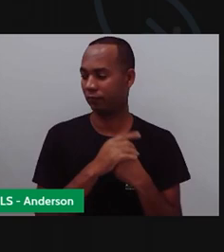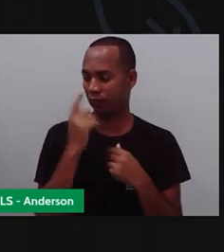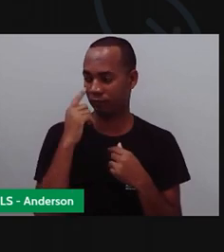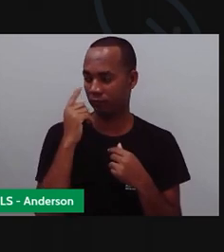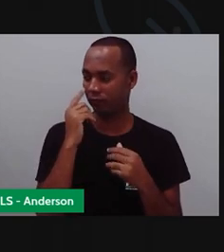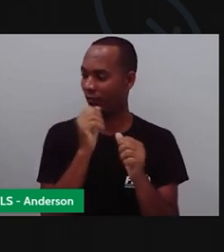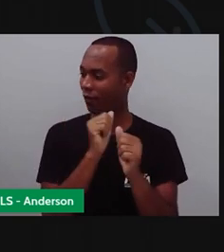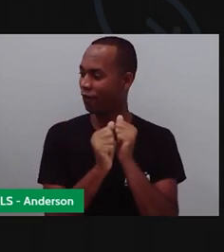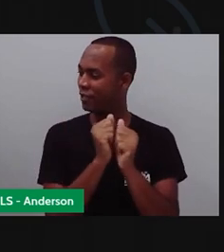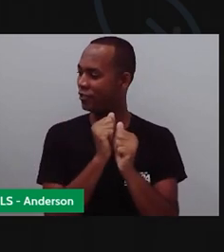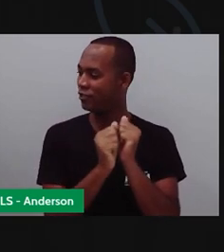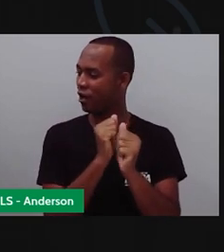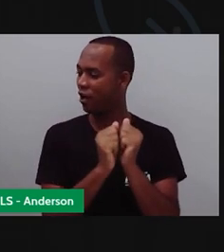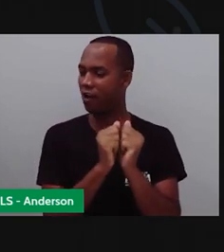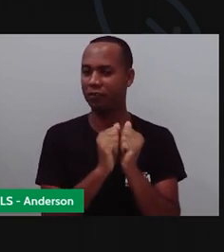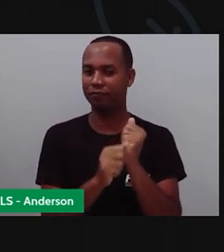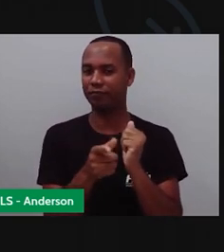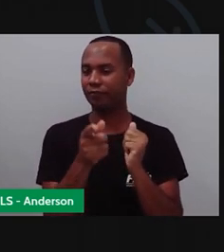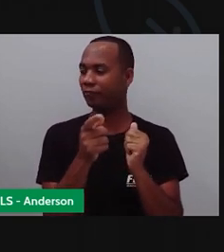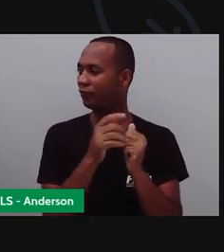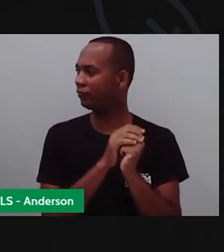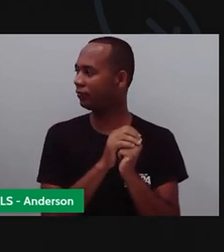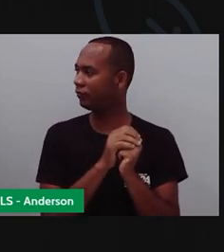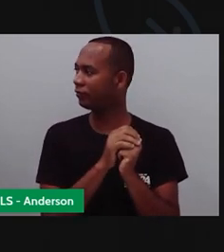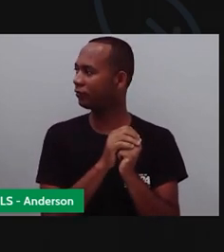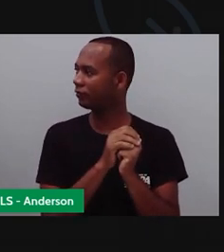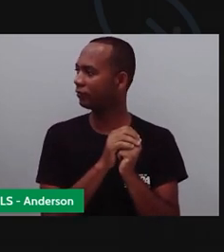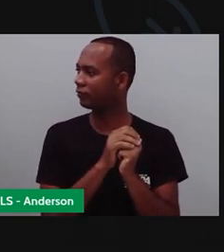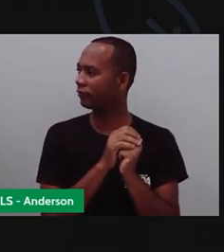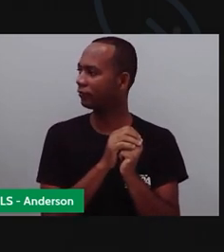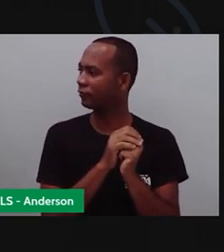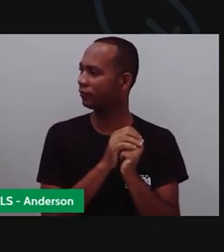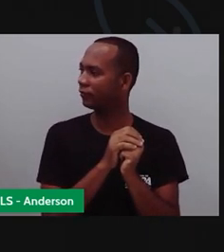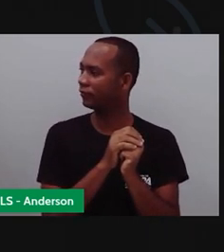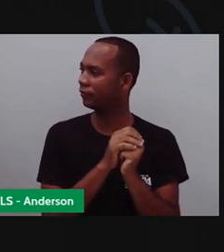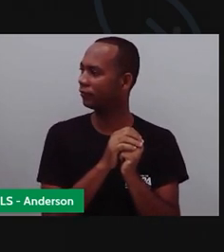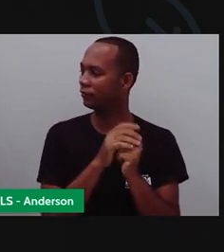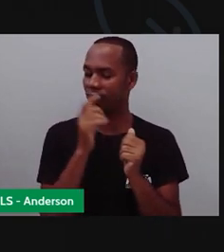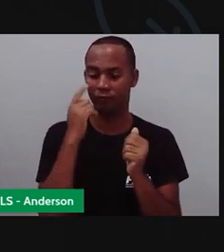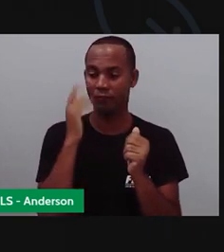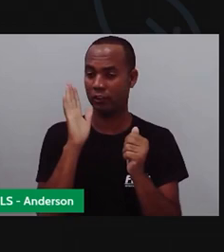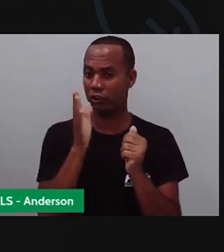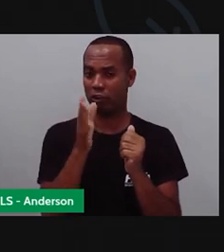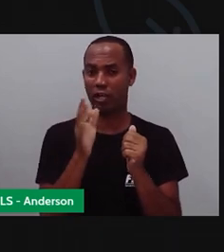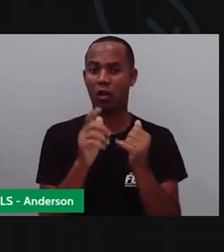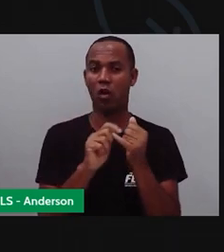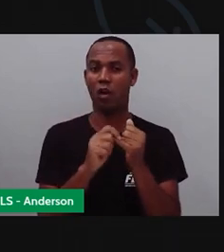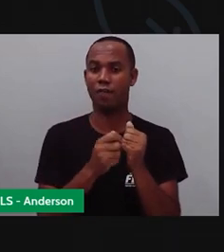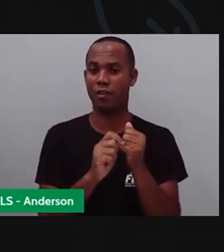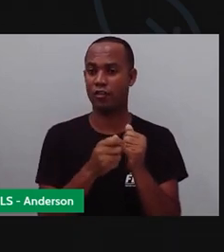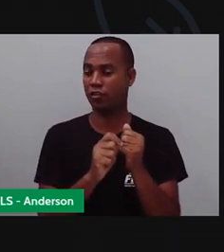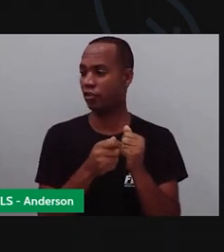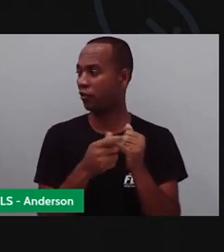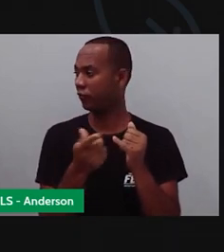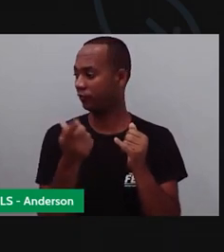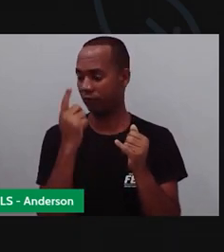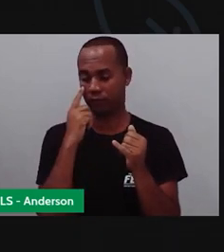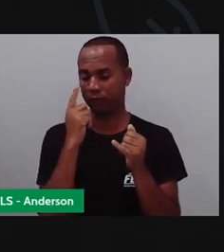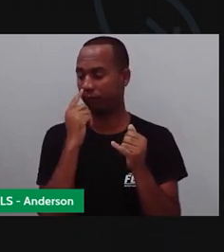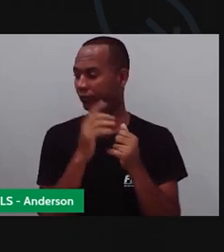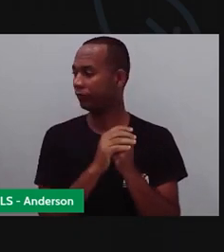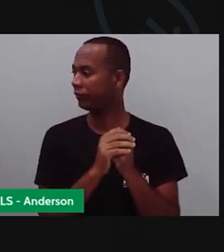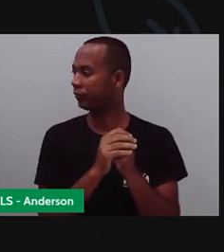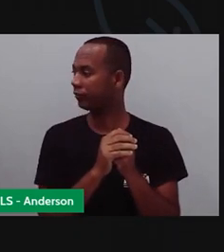feijão para o feijão porque o feijão tá aqui porque ele é o que uma oleaginosa se fosse Miro Miro que é para Maria